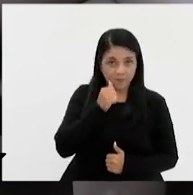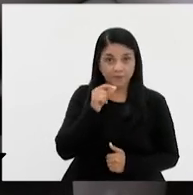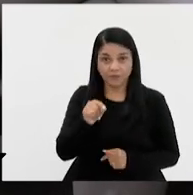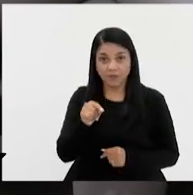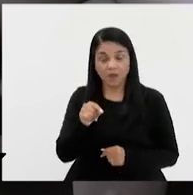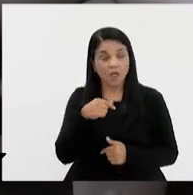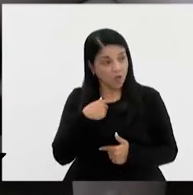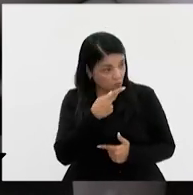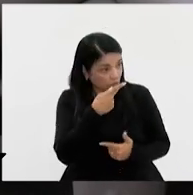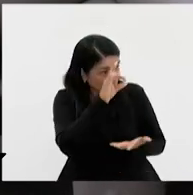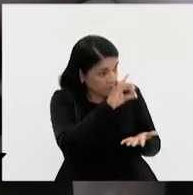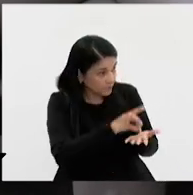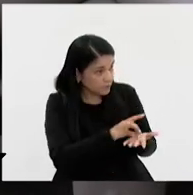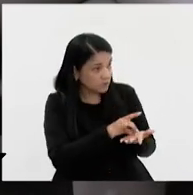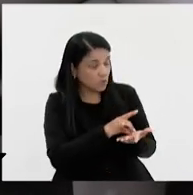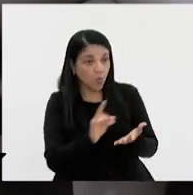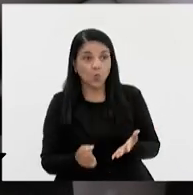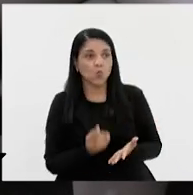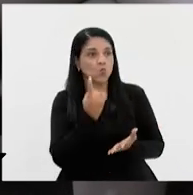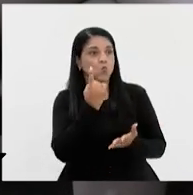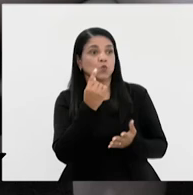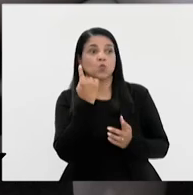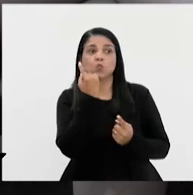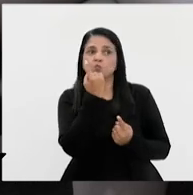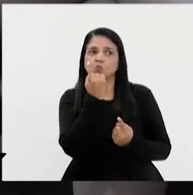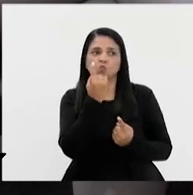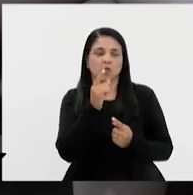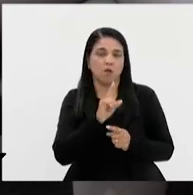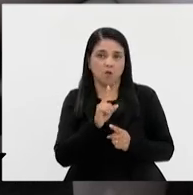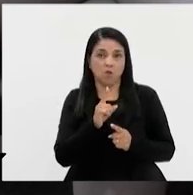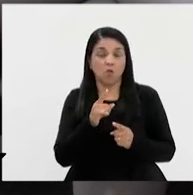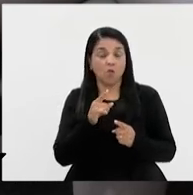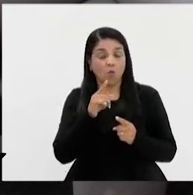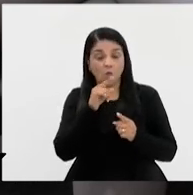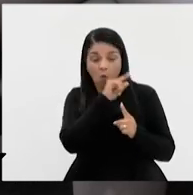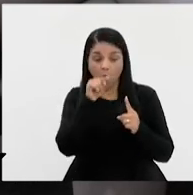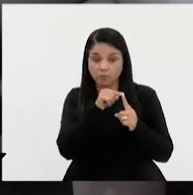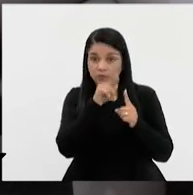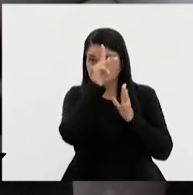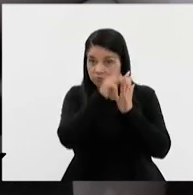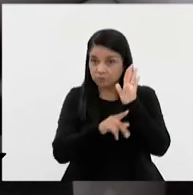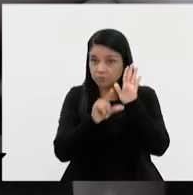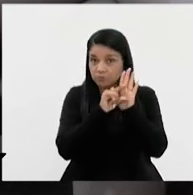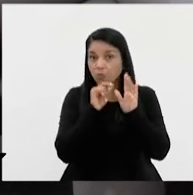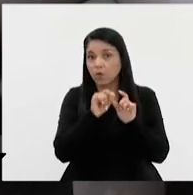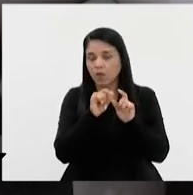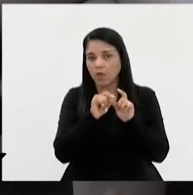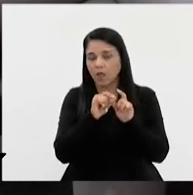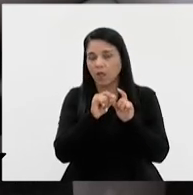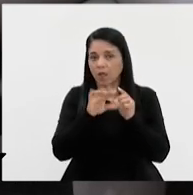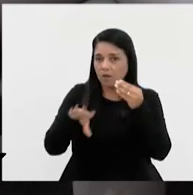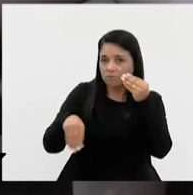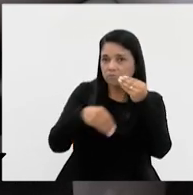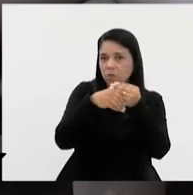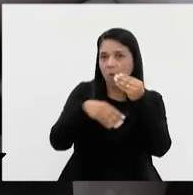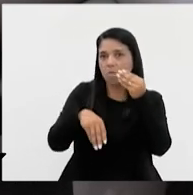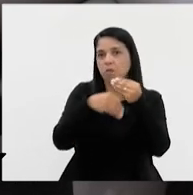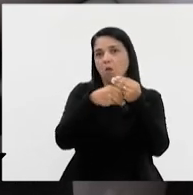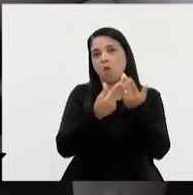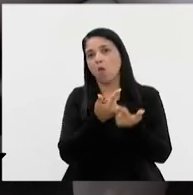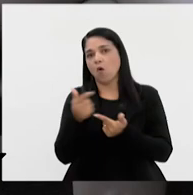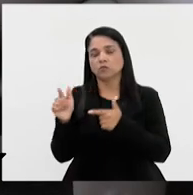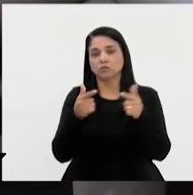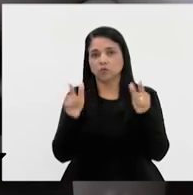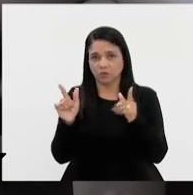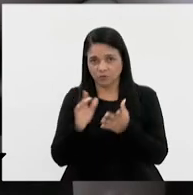aí... Não ser o único, ser um dos critérios. Porque o objetivo do projeto é justamente vedar os outros. Sim, mas o que eu estou emendando é